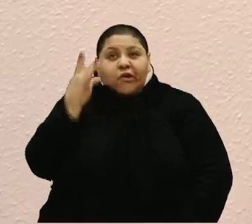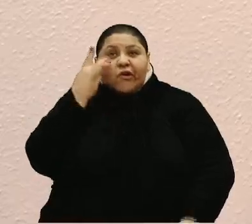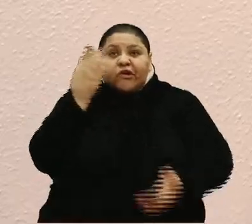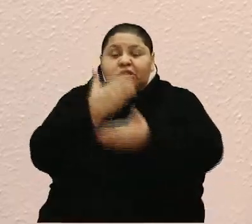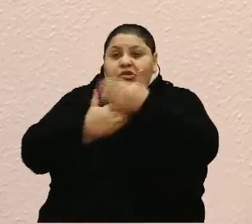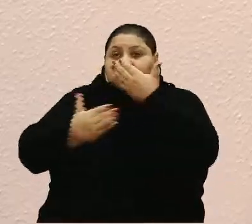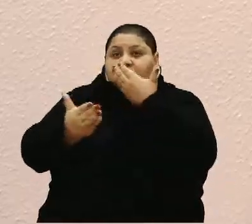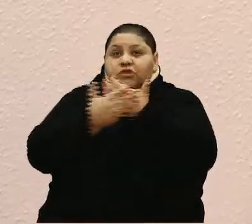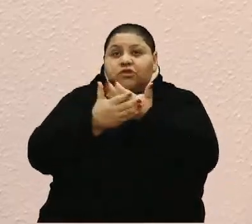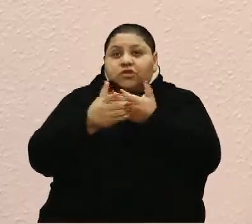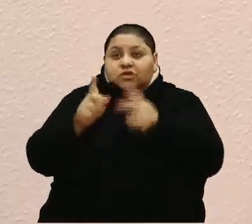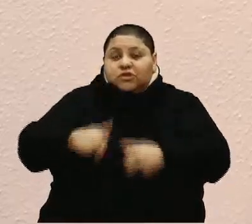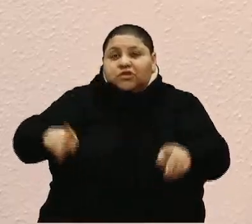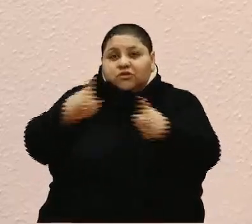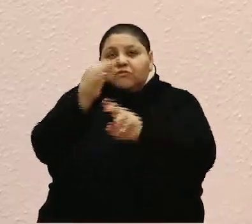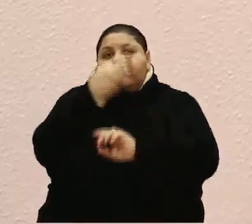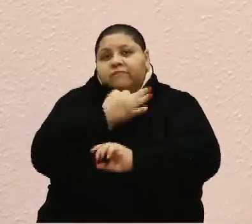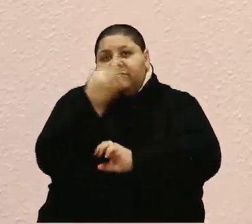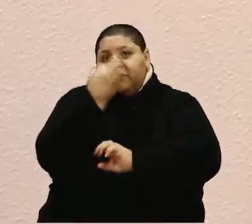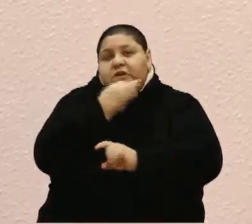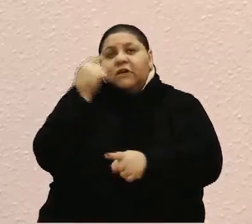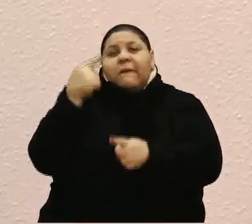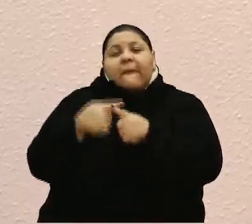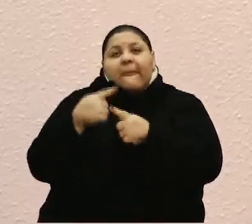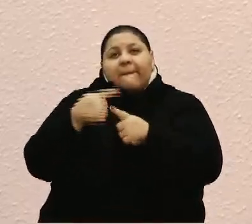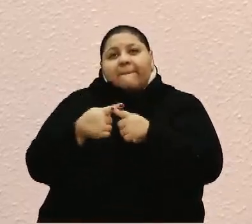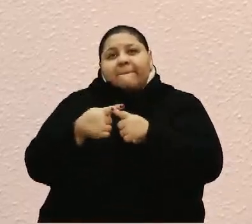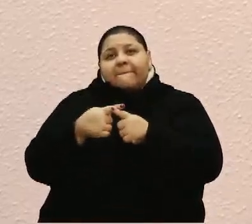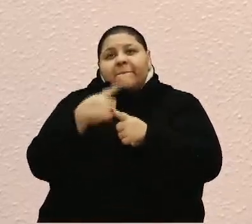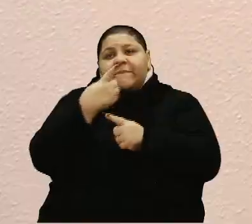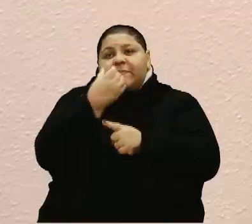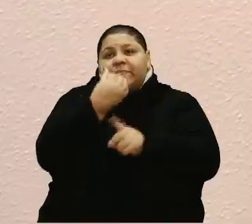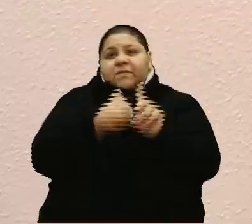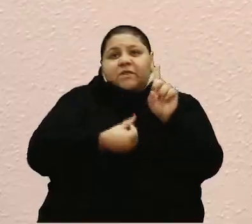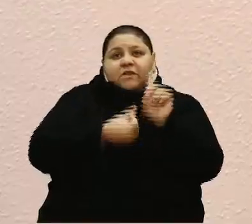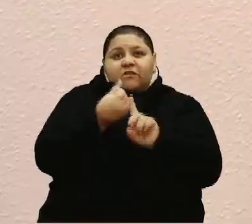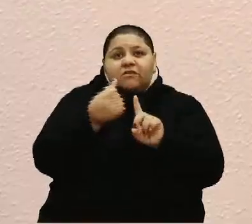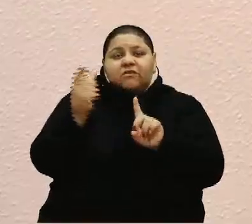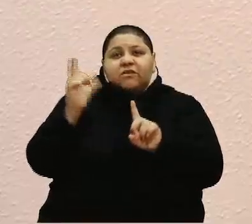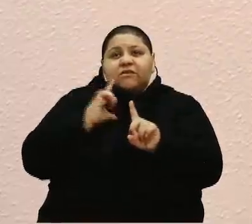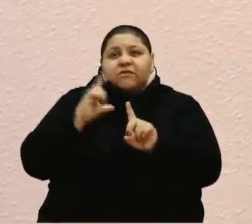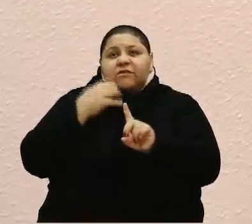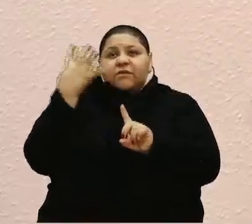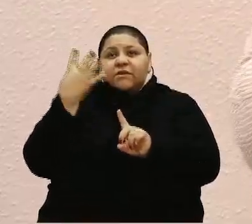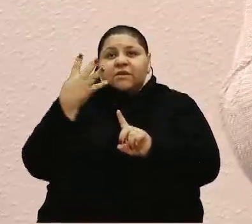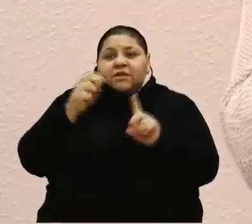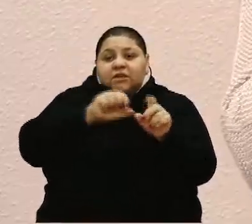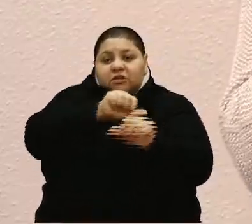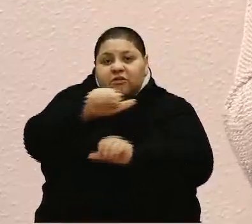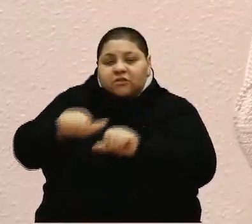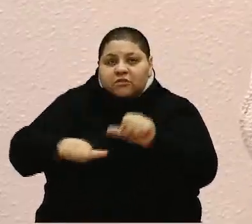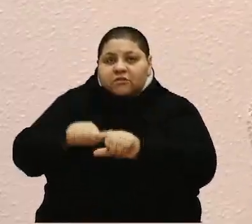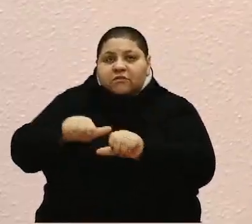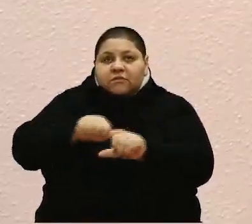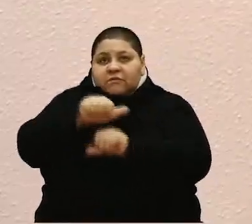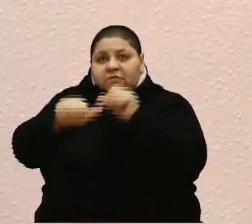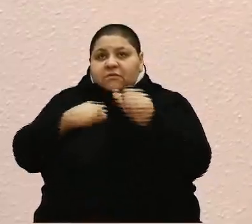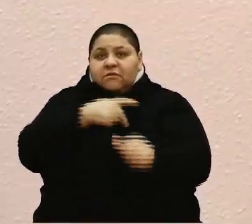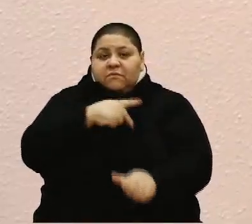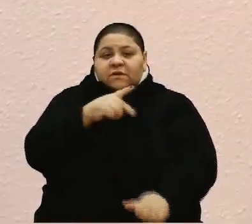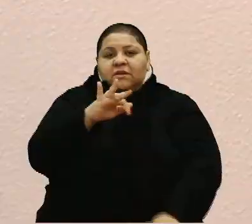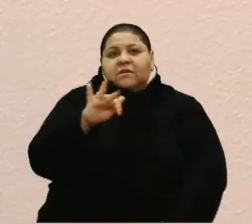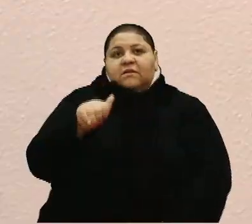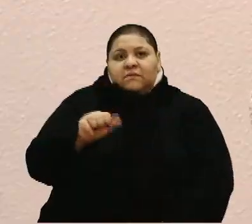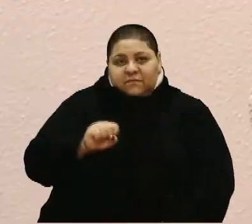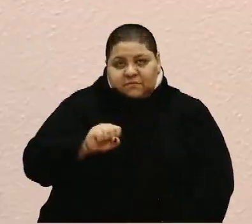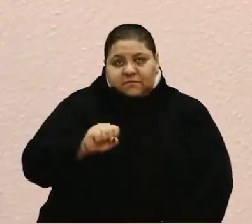os colegas da população caxiense para isso, porque em 6 meses nós tivemos 4 mudanças de presidente da FAS,